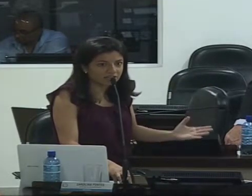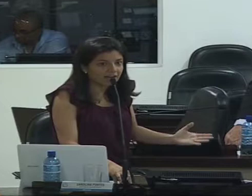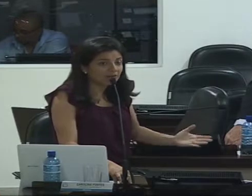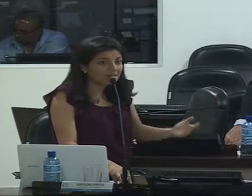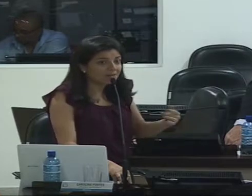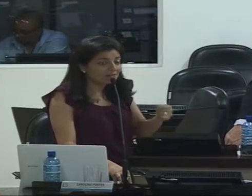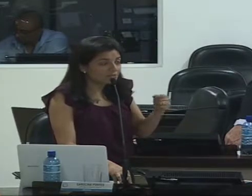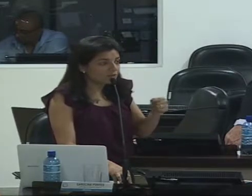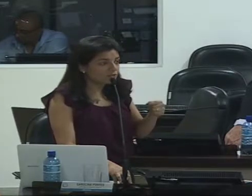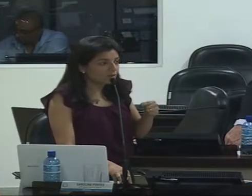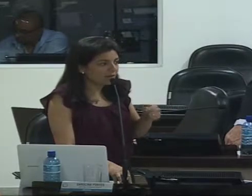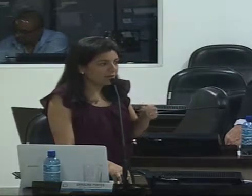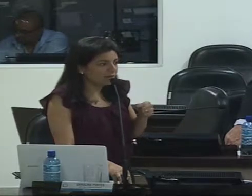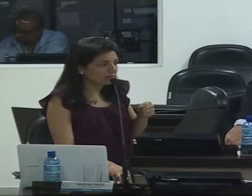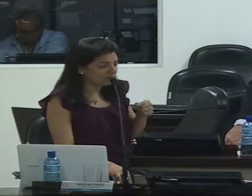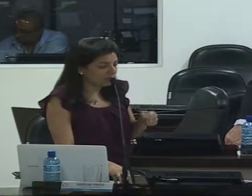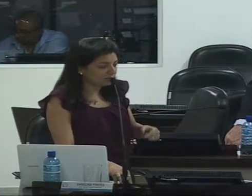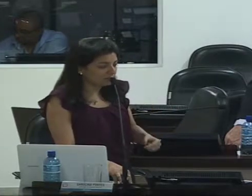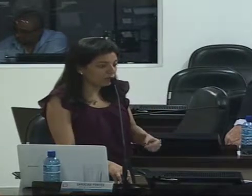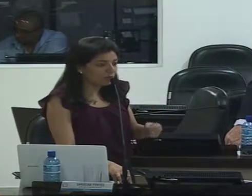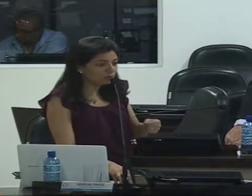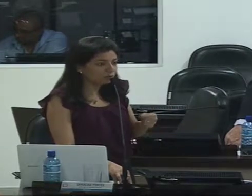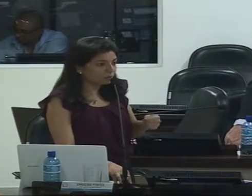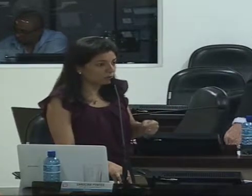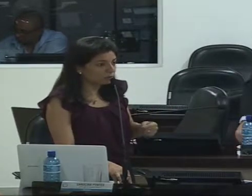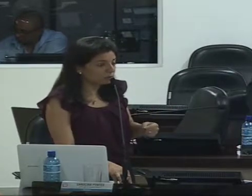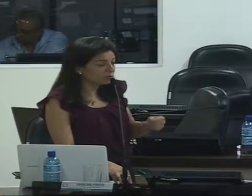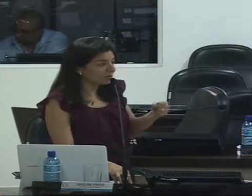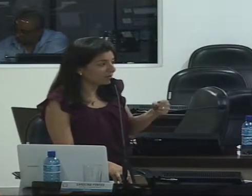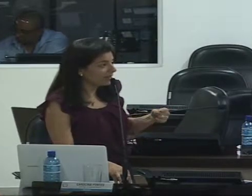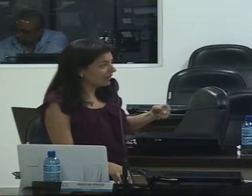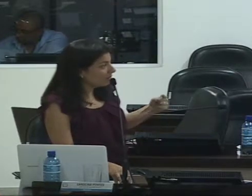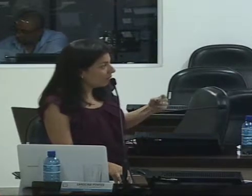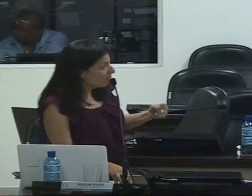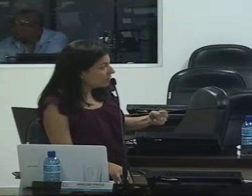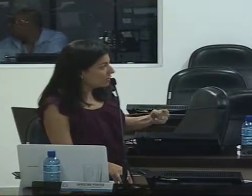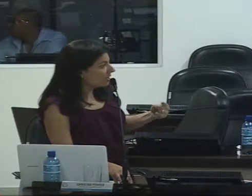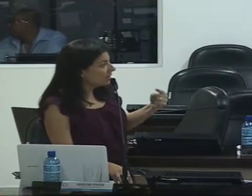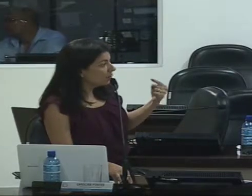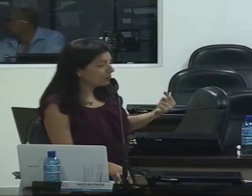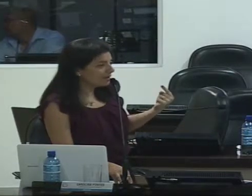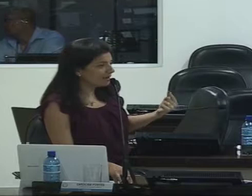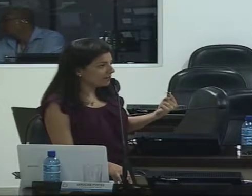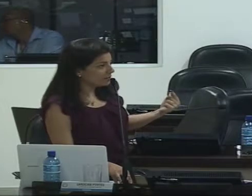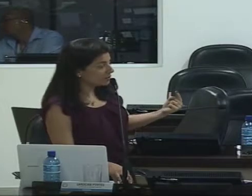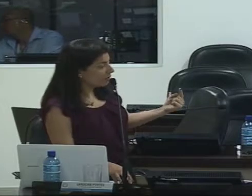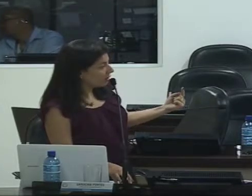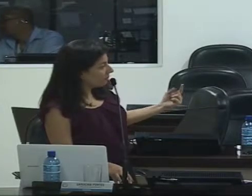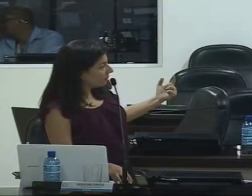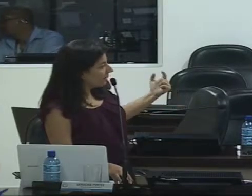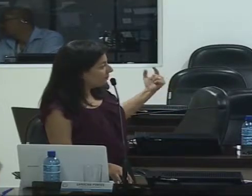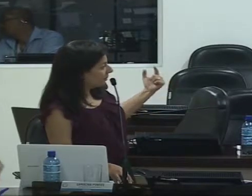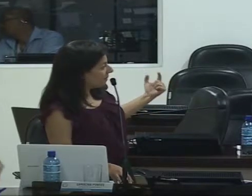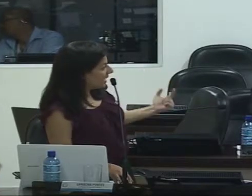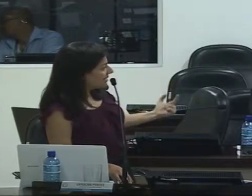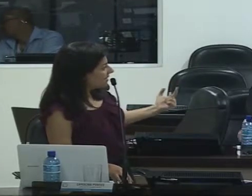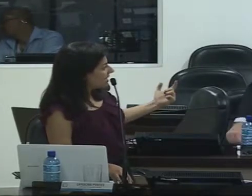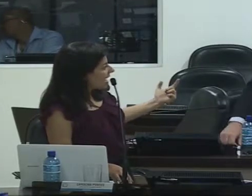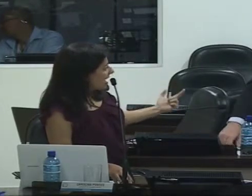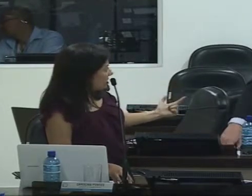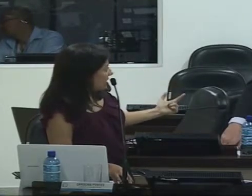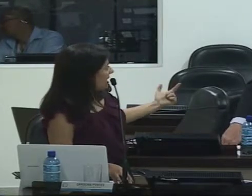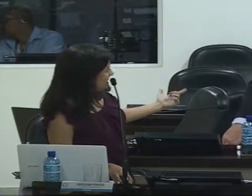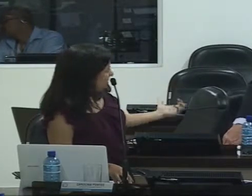aquele ditado. Mas eu acho que o requerimento da vereadora Lu é muito oportuno, porque hoje, uma equipe só, por mais